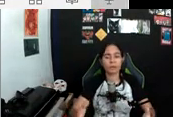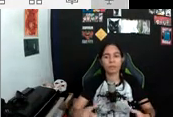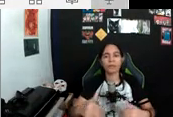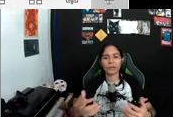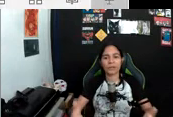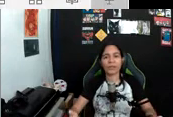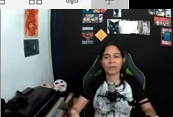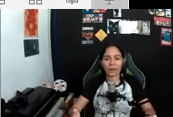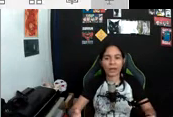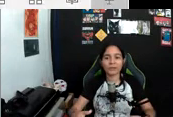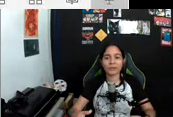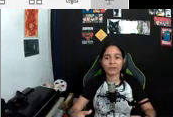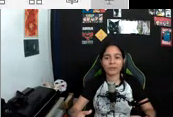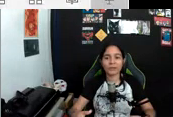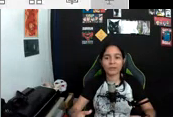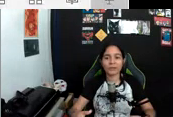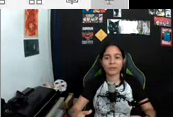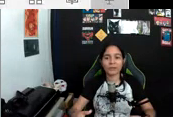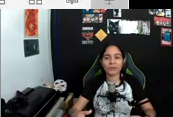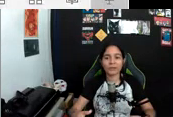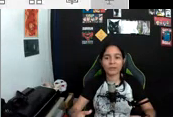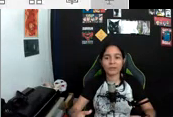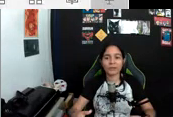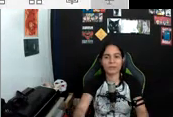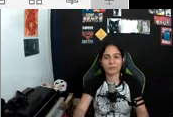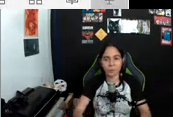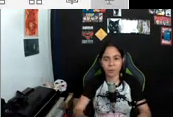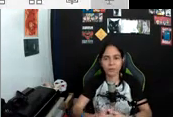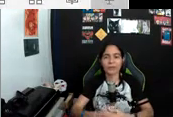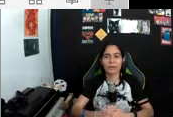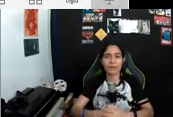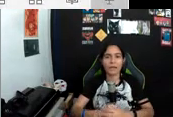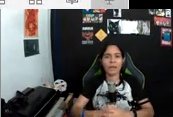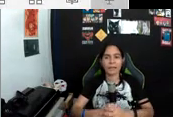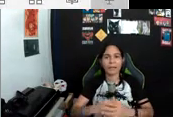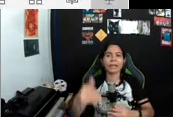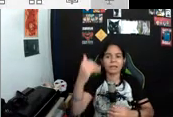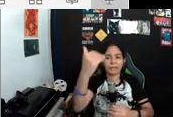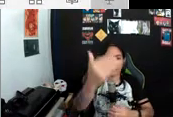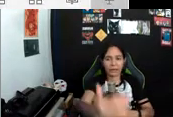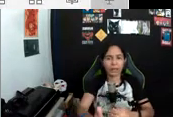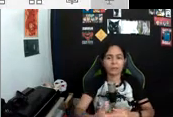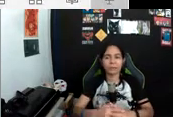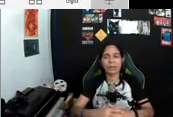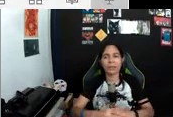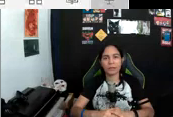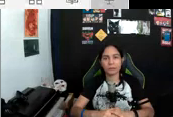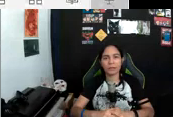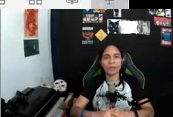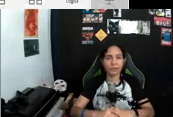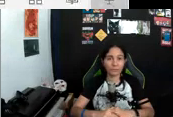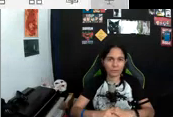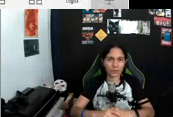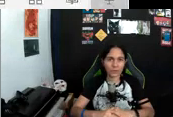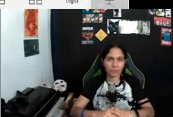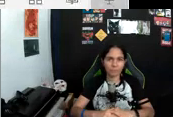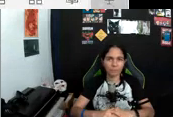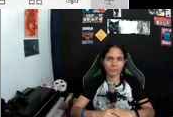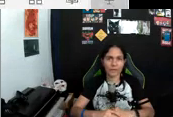e provavelmente teria coragem. Muitas iriam ser encorajadas por ter aquela primeira que foi